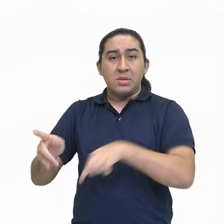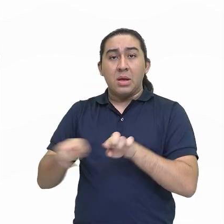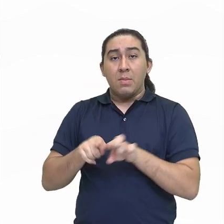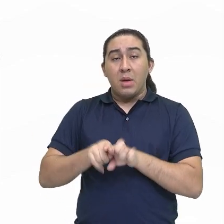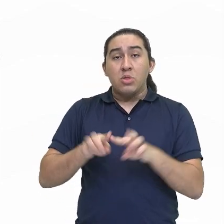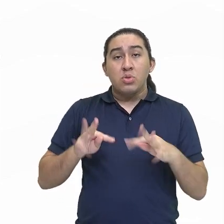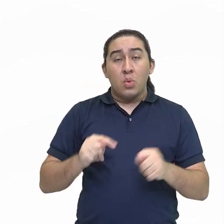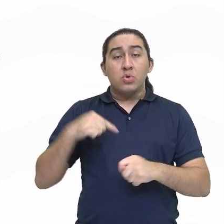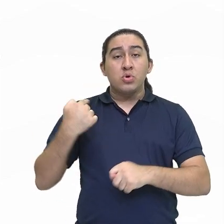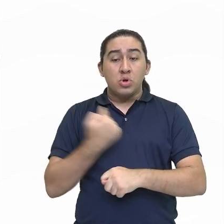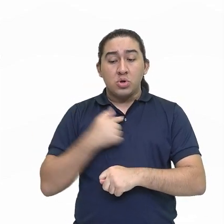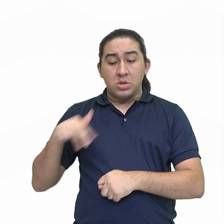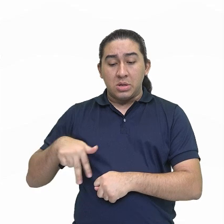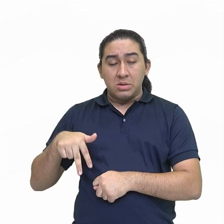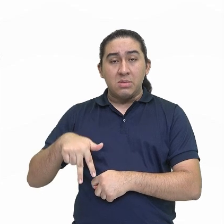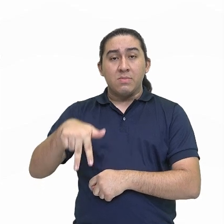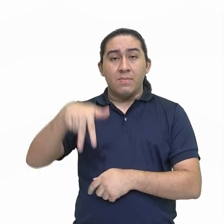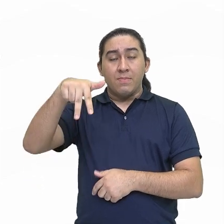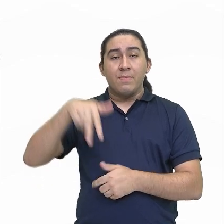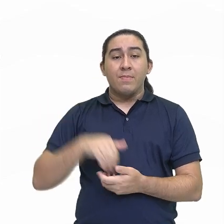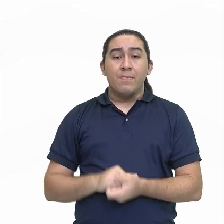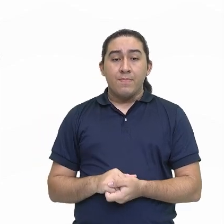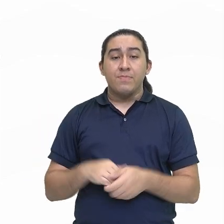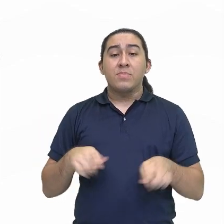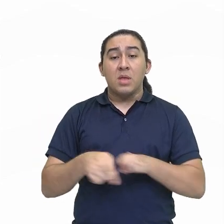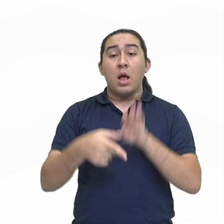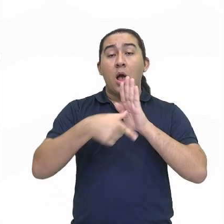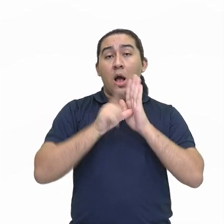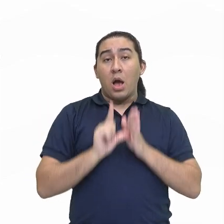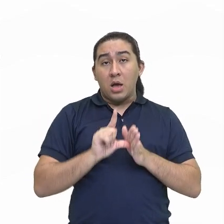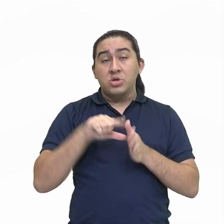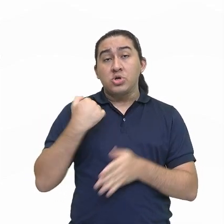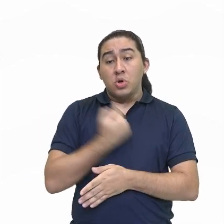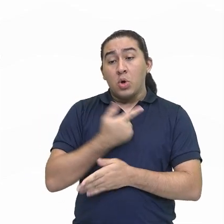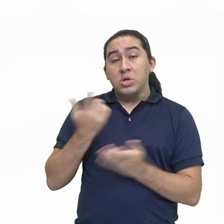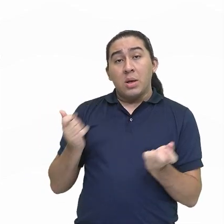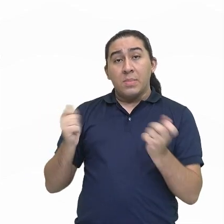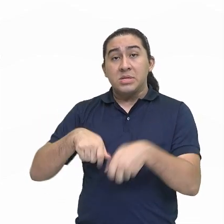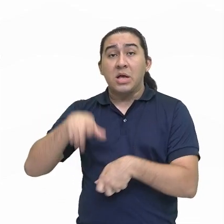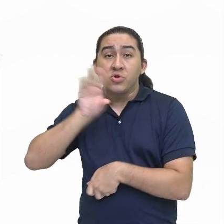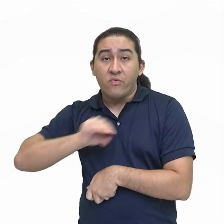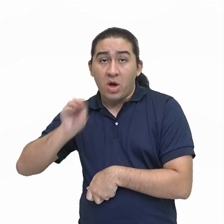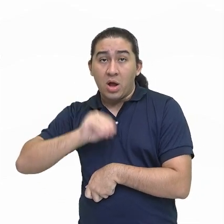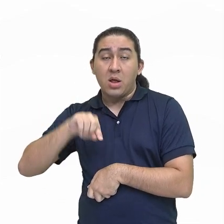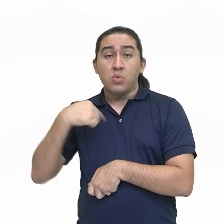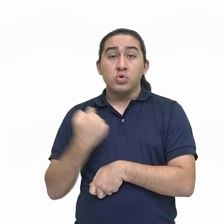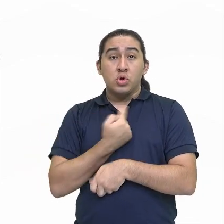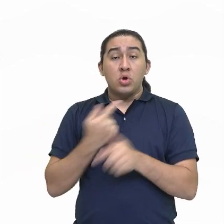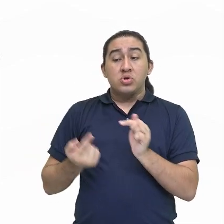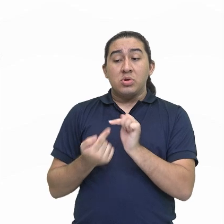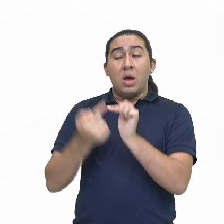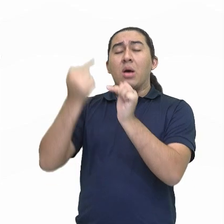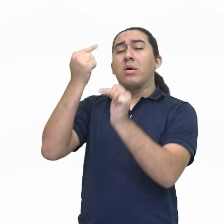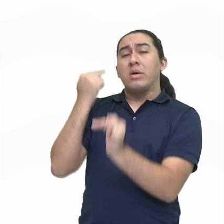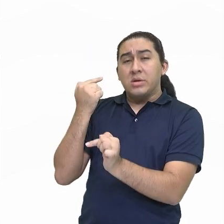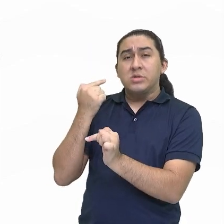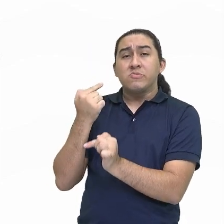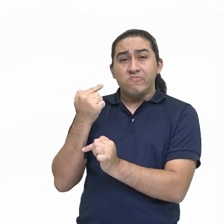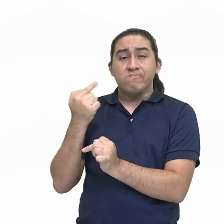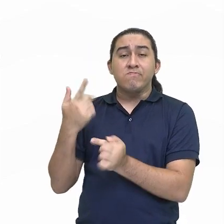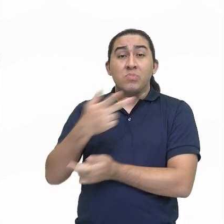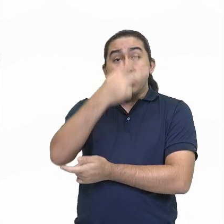nós. Antes mesmo da fala ser criada, nossos ancestrais mais primitivos, os homens